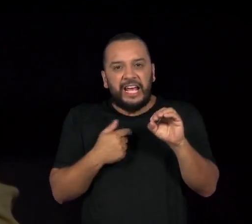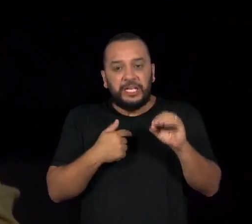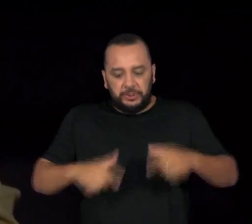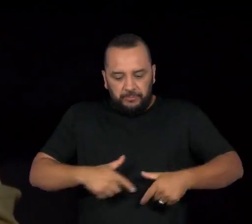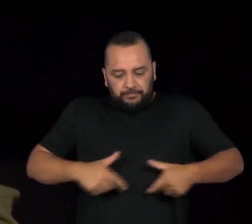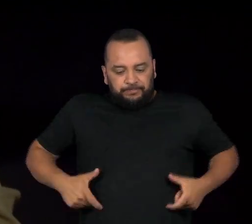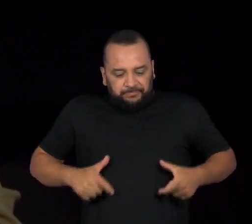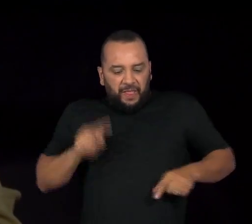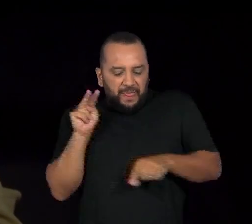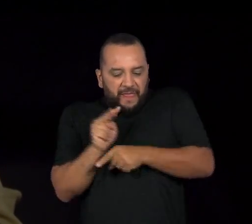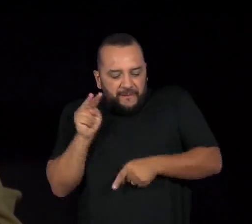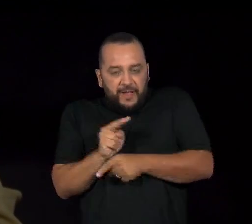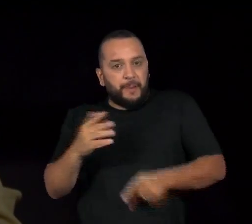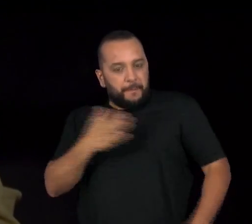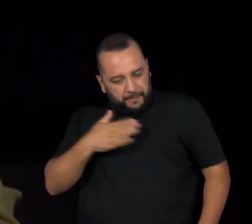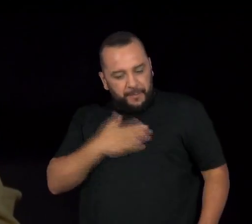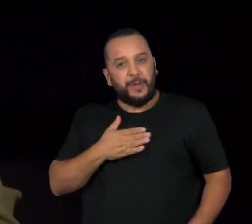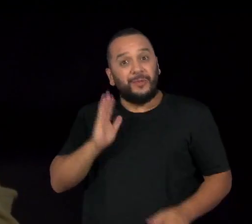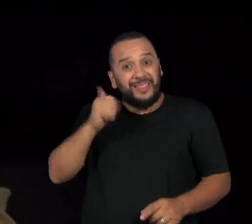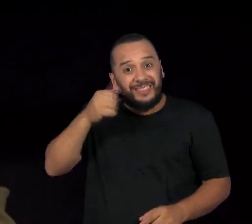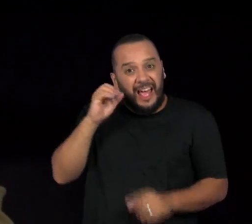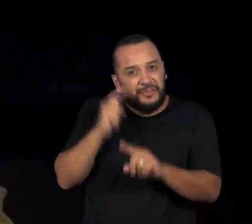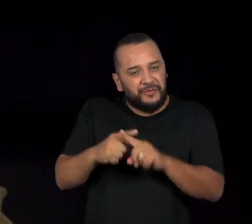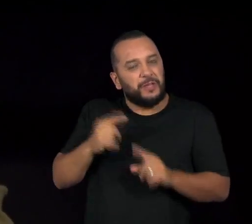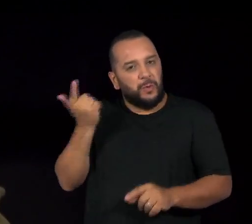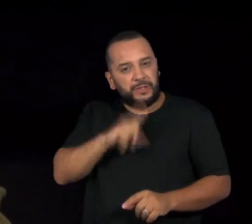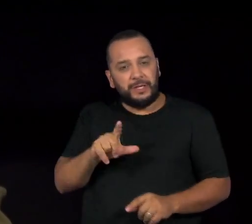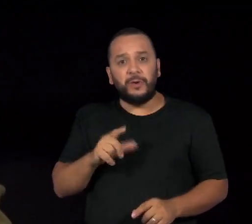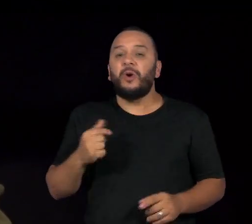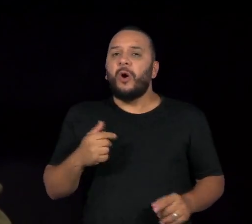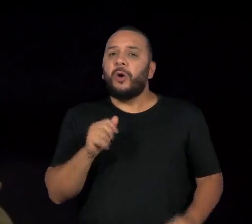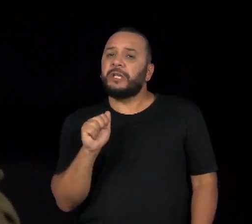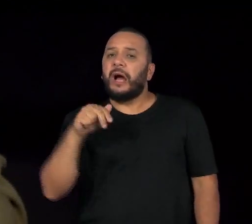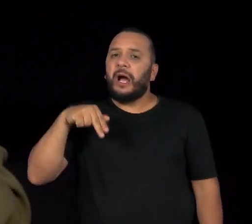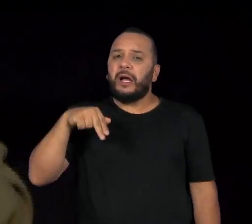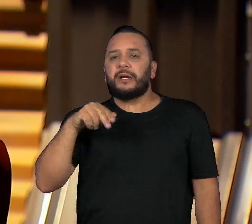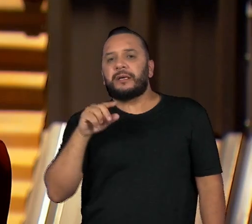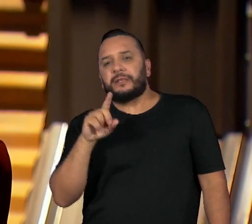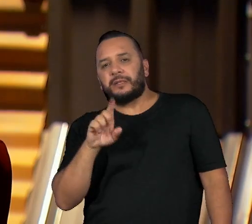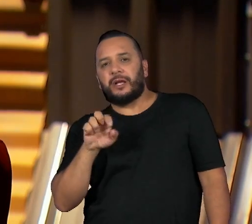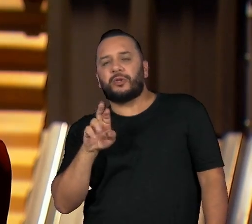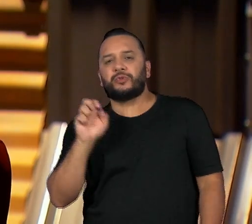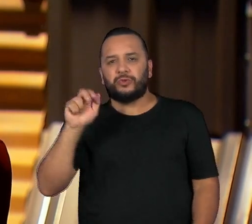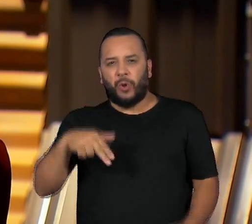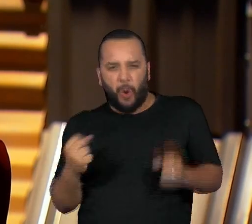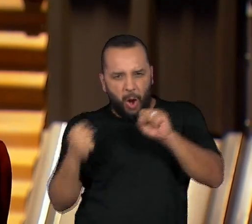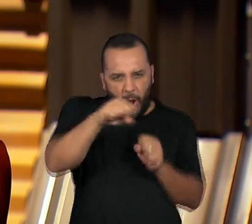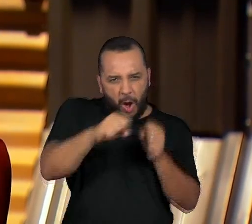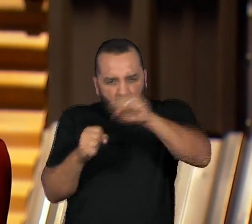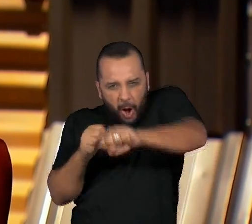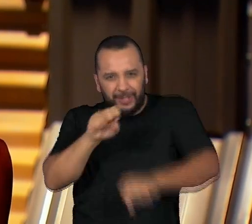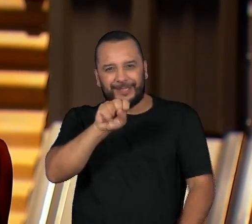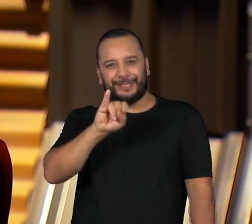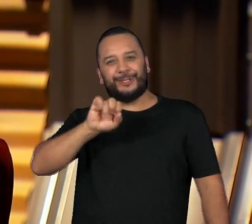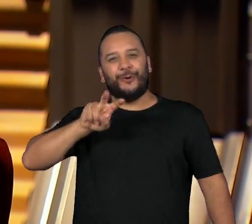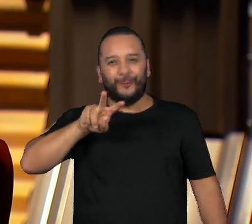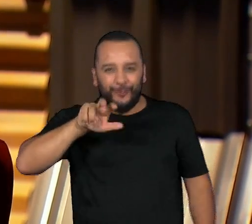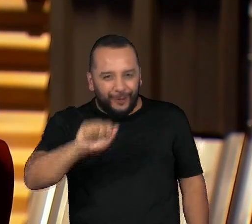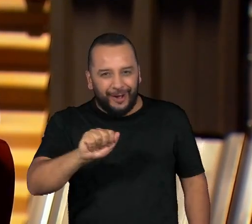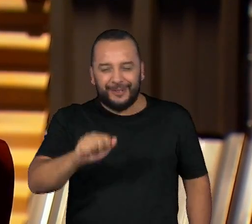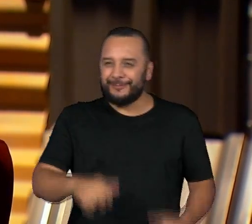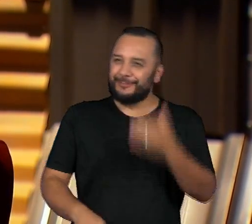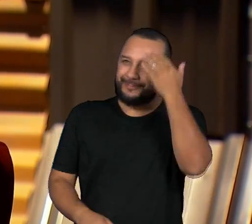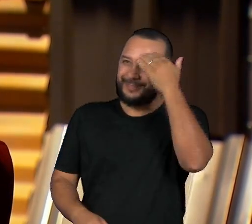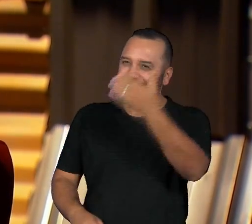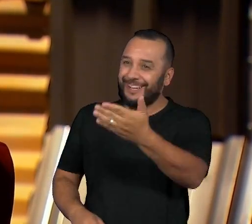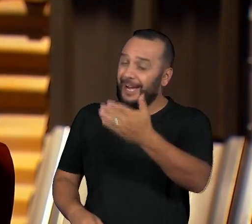consecutivas. Que alegria receber aqui Anderson The Spider Silva. Bem-vindo. Obrigado,